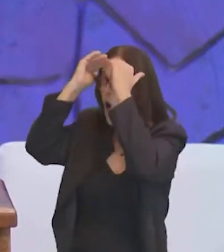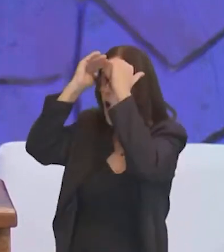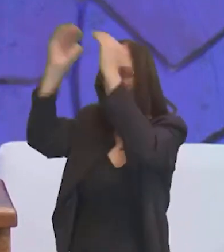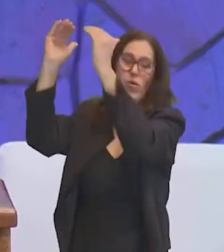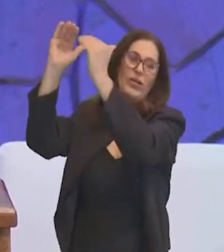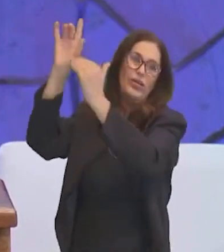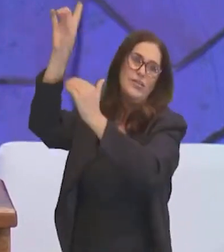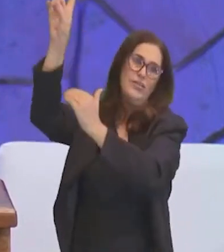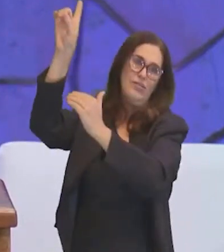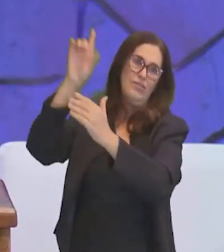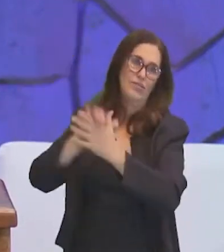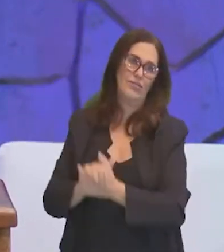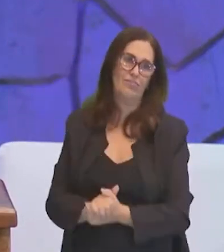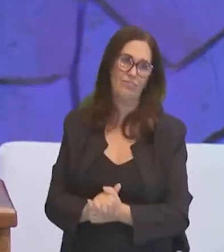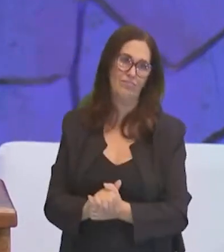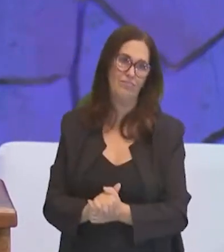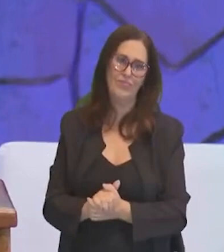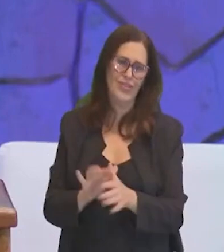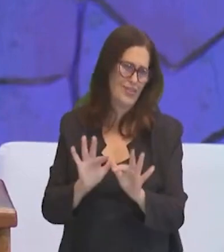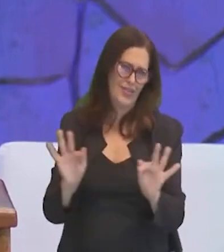obedece.